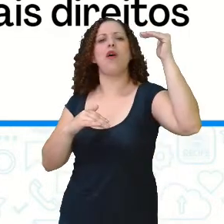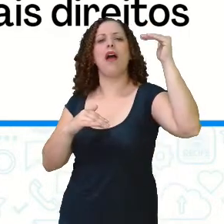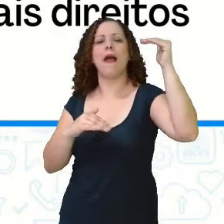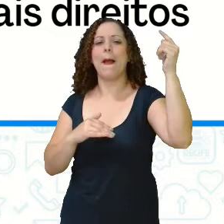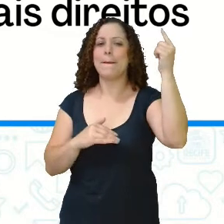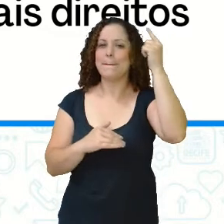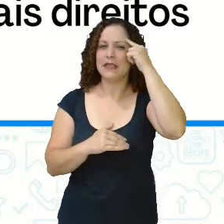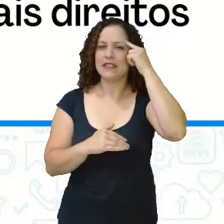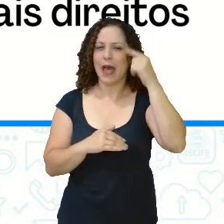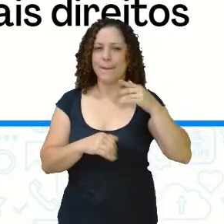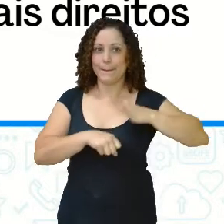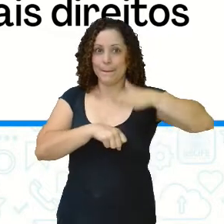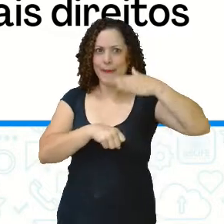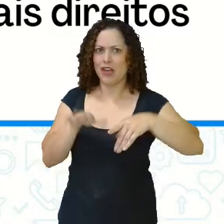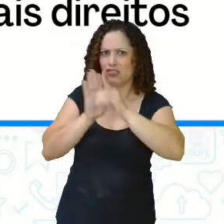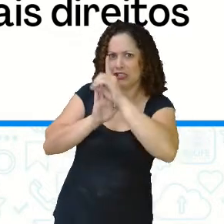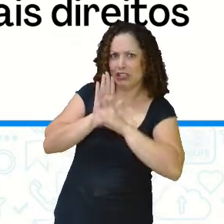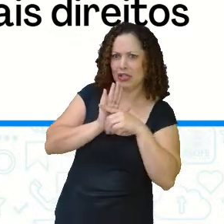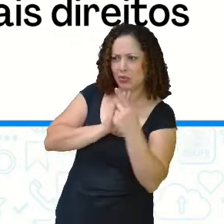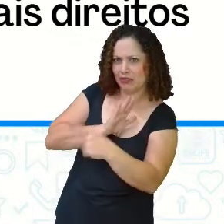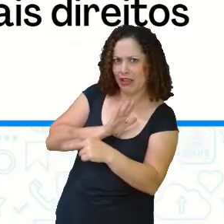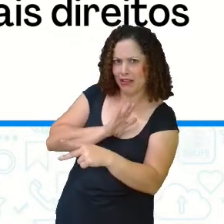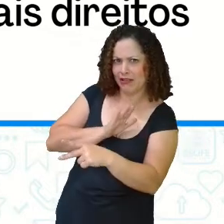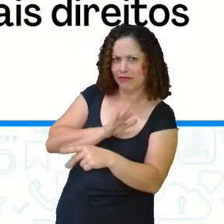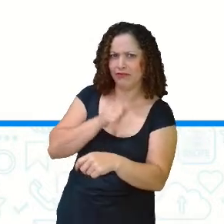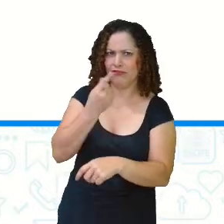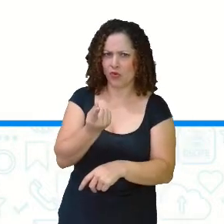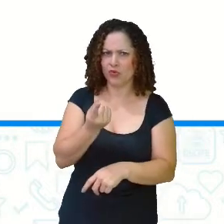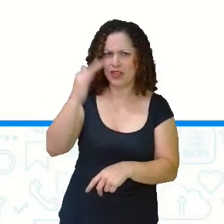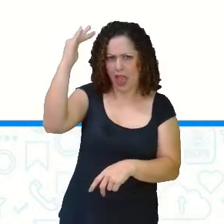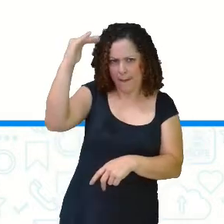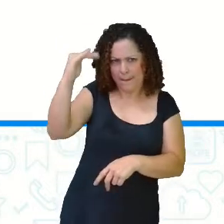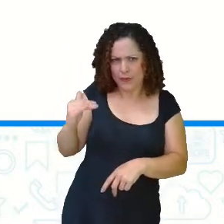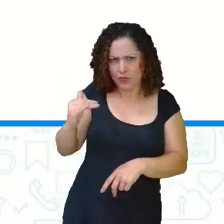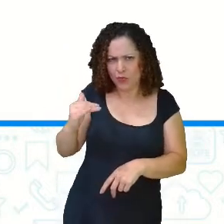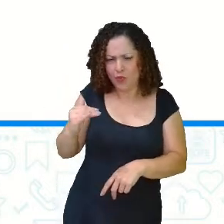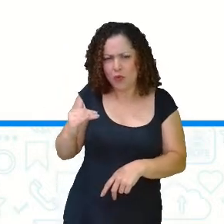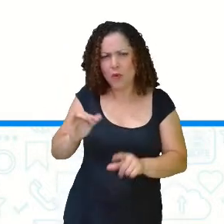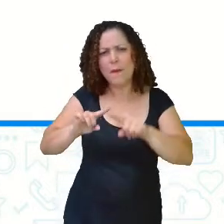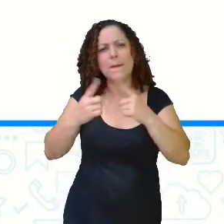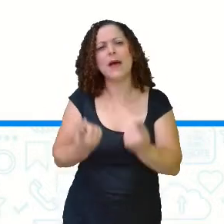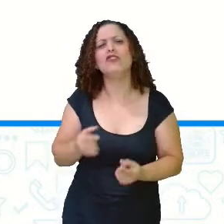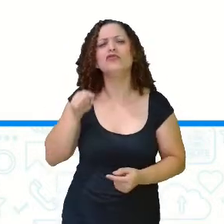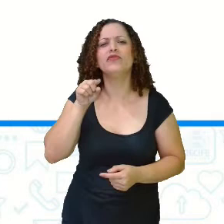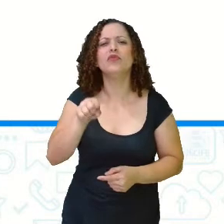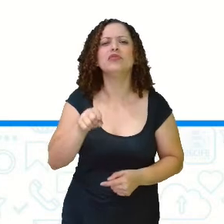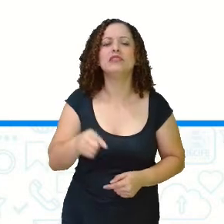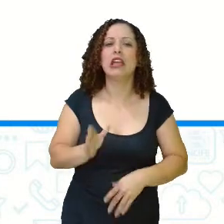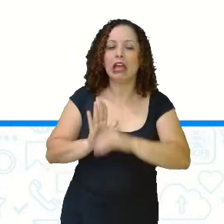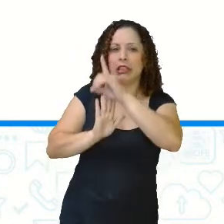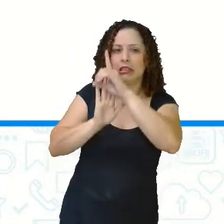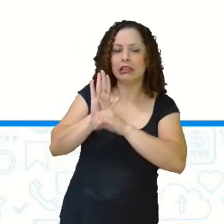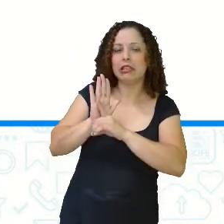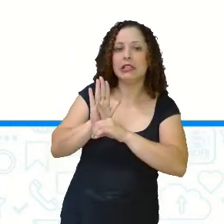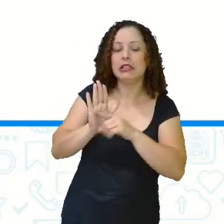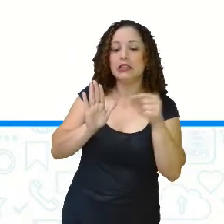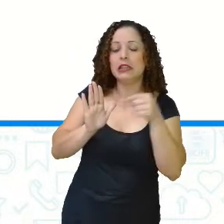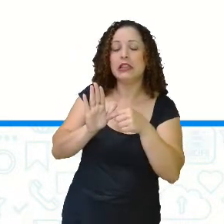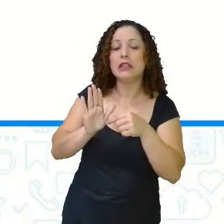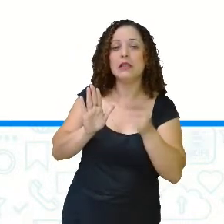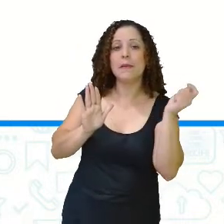que tem mais direito que eles? Você é o menor? Mas quem disse que os menores podem